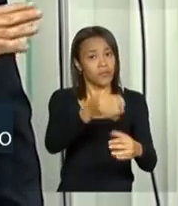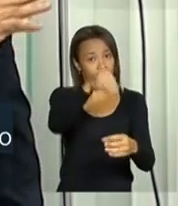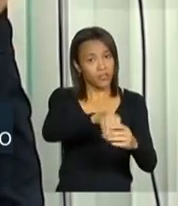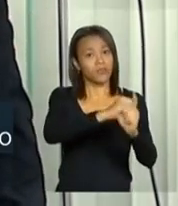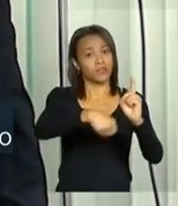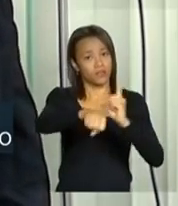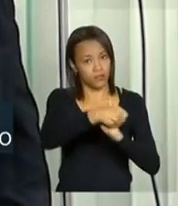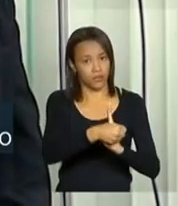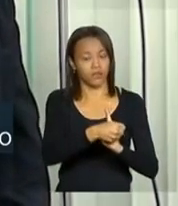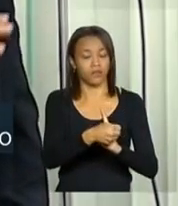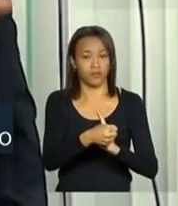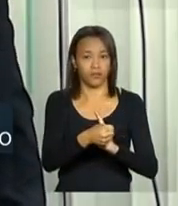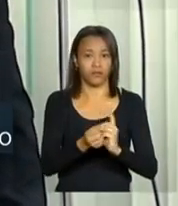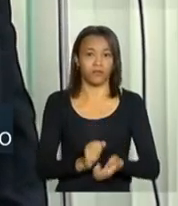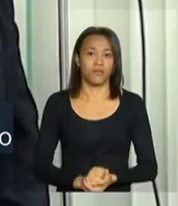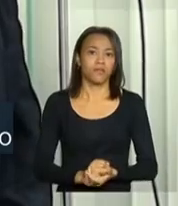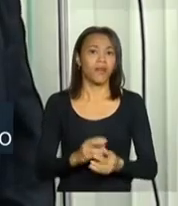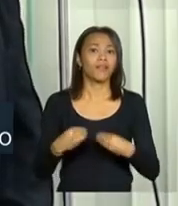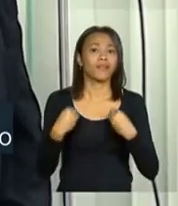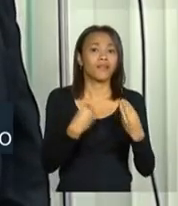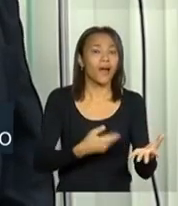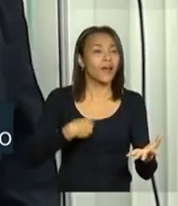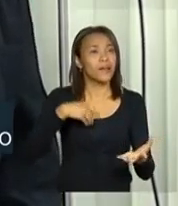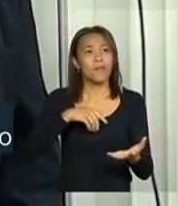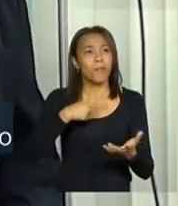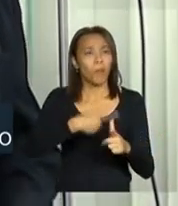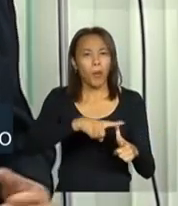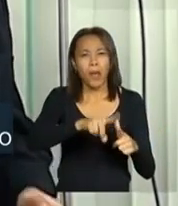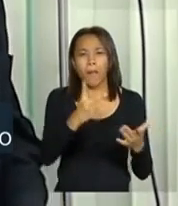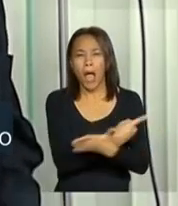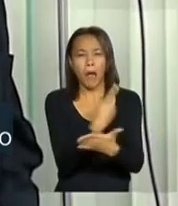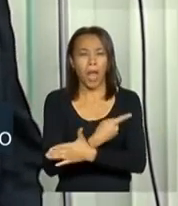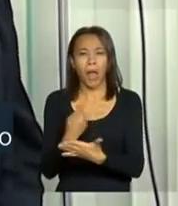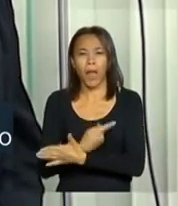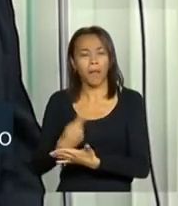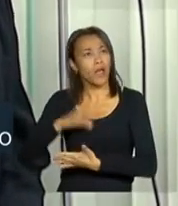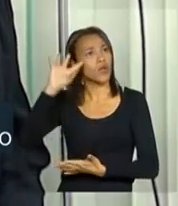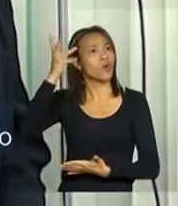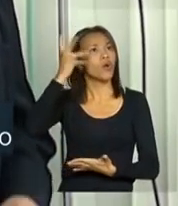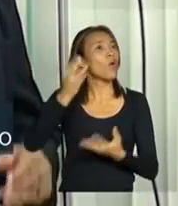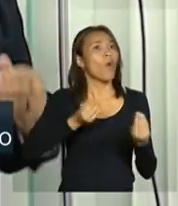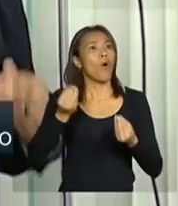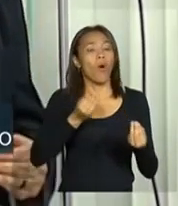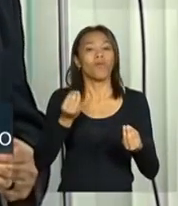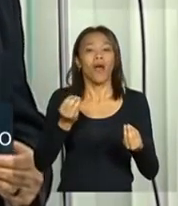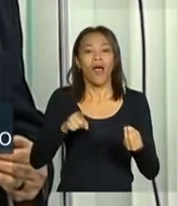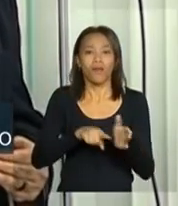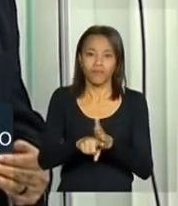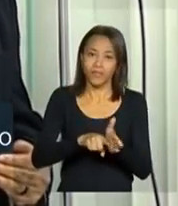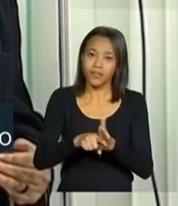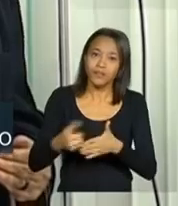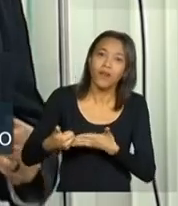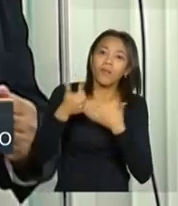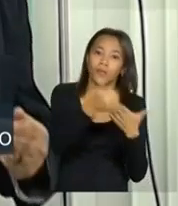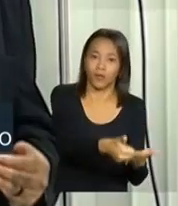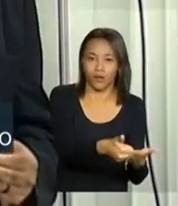própria condução da solução dos problemas existentes no seio dessa sociedade. Então, para nós,